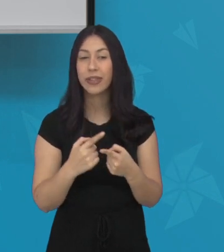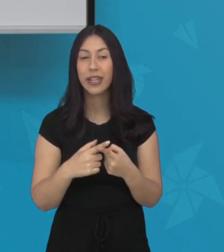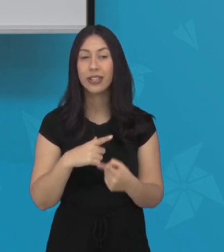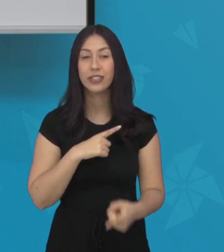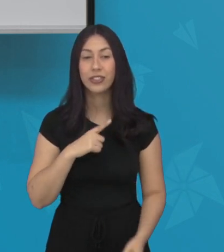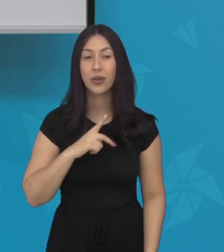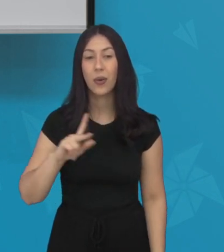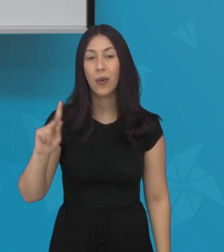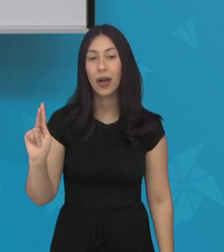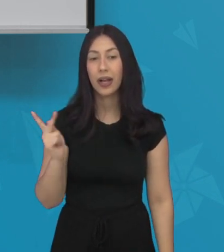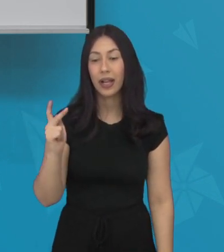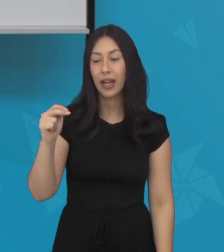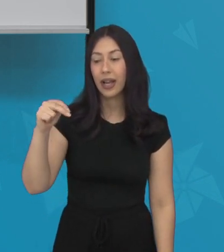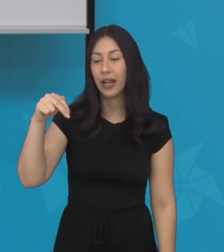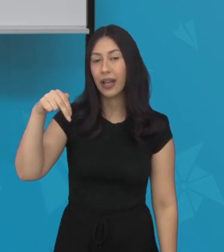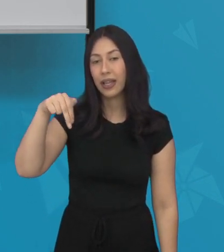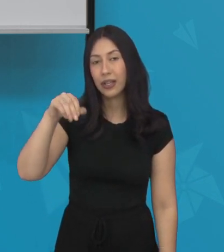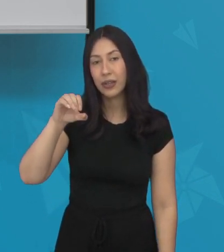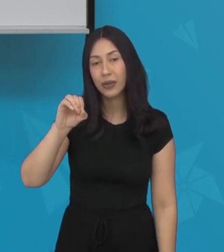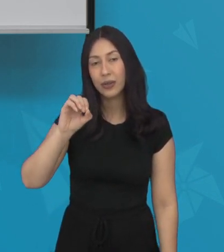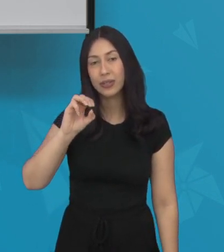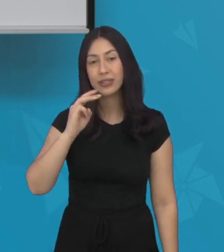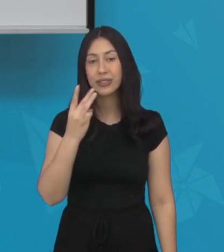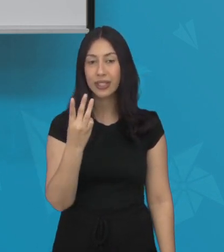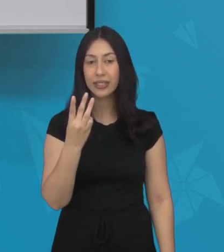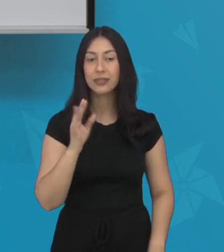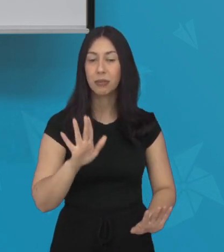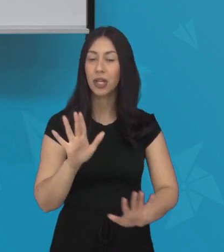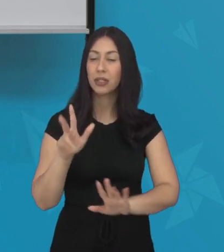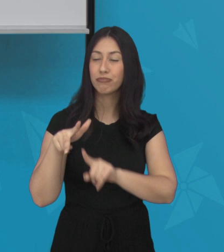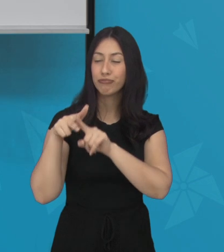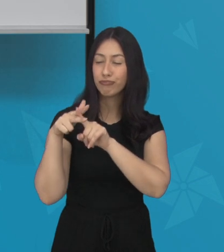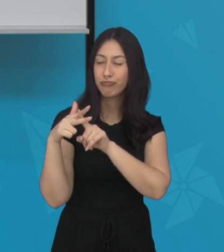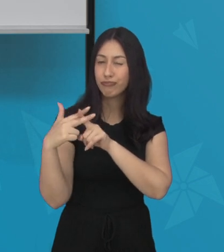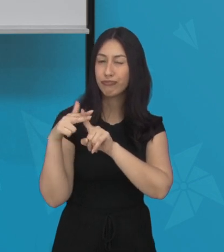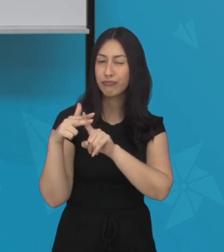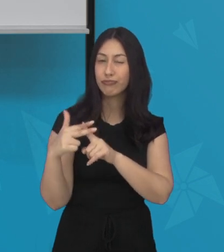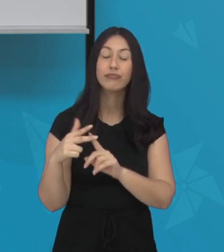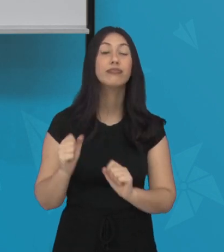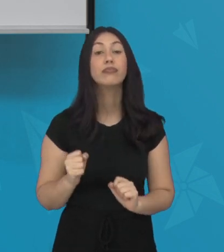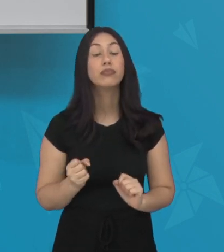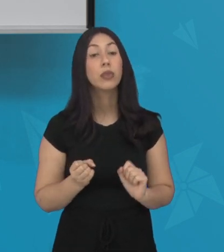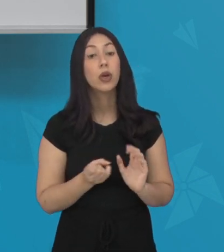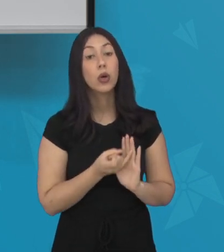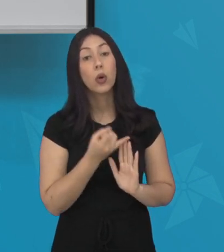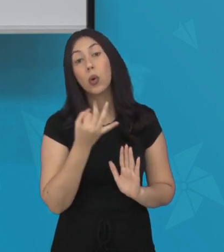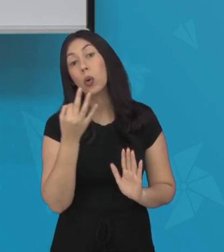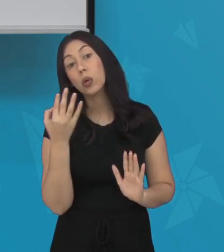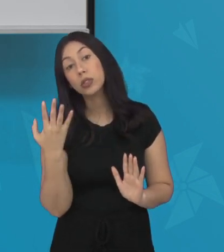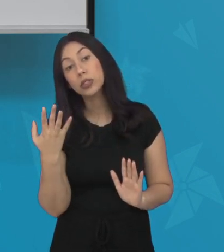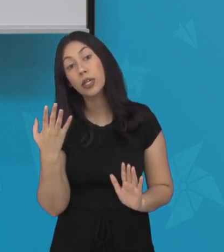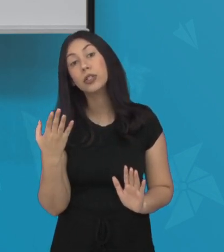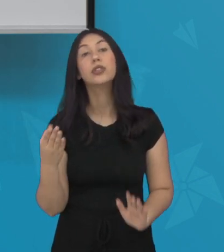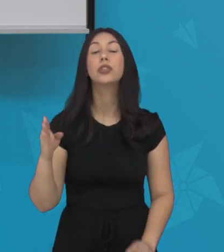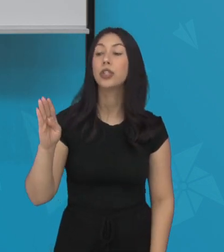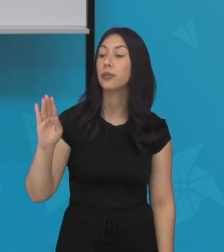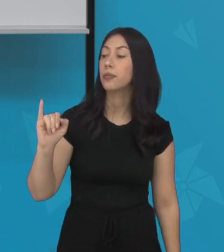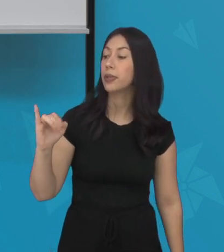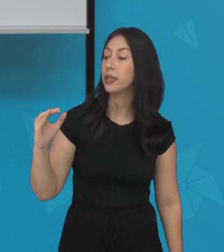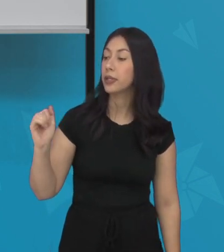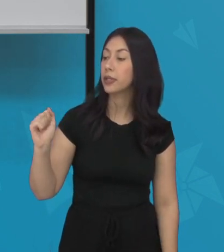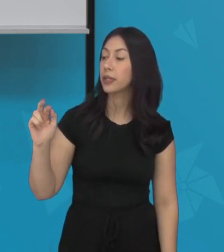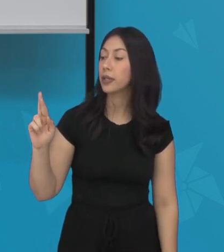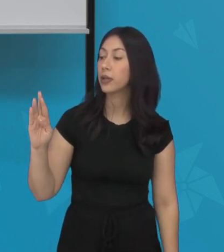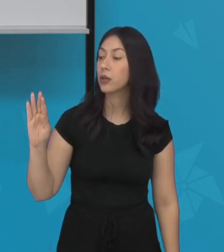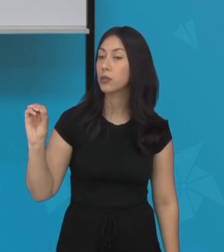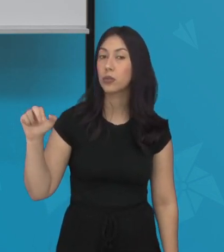gente tinha um HNO3 aqui, né? Já corrigi aqui para a fórmula do ácido cítrico correta. A quantidade que ele dá, tanto de bicarbonato de